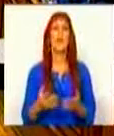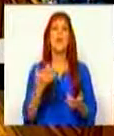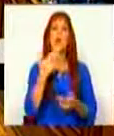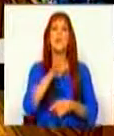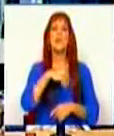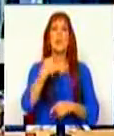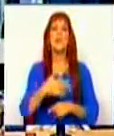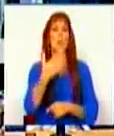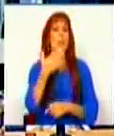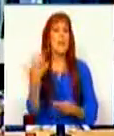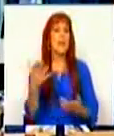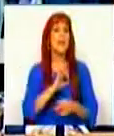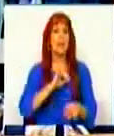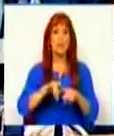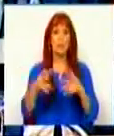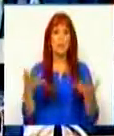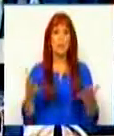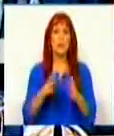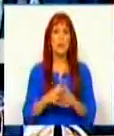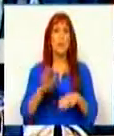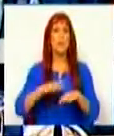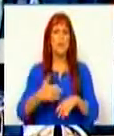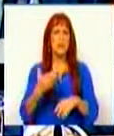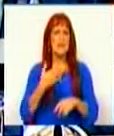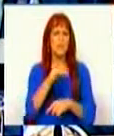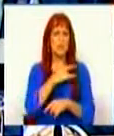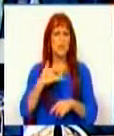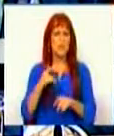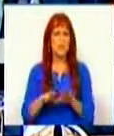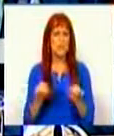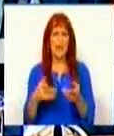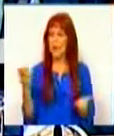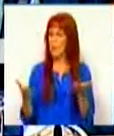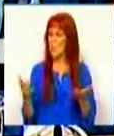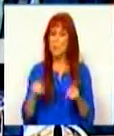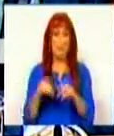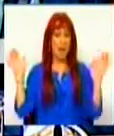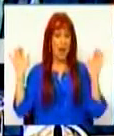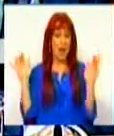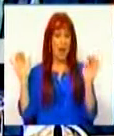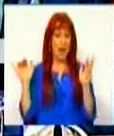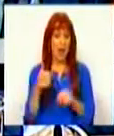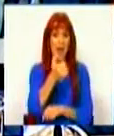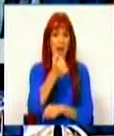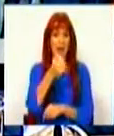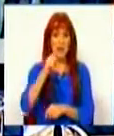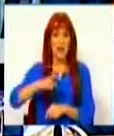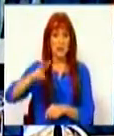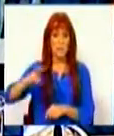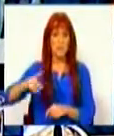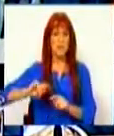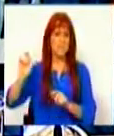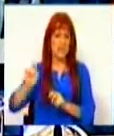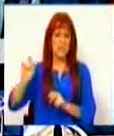Muito obrigado, Sr. Presidente. Muito obrigado, Sr. Deputado. Quanto à dívida da saúde, em termos homólogos, está a reduzir 500 milhões de euros